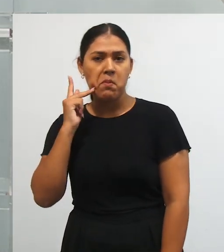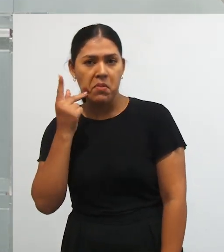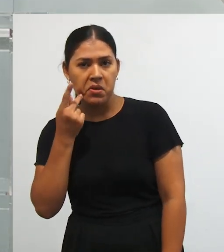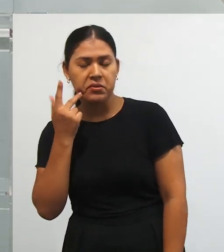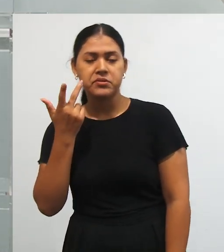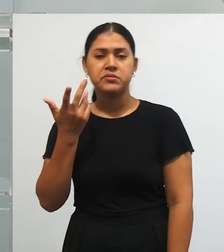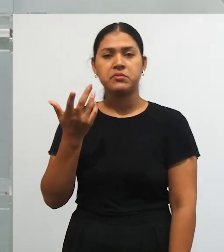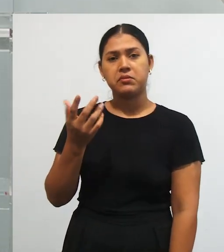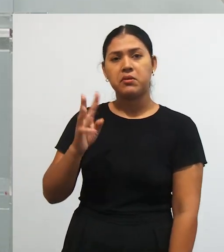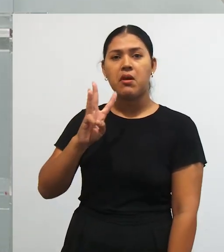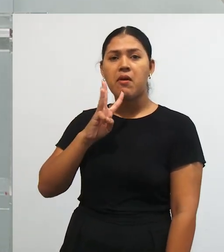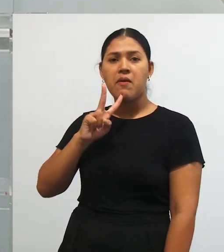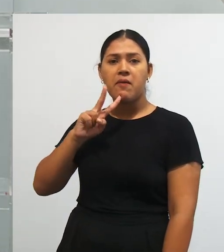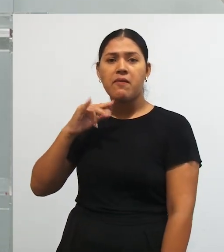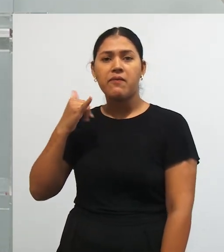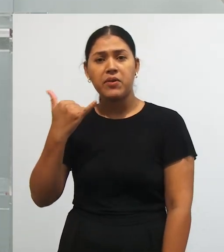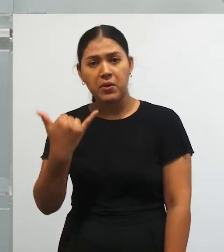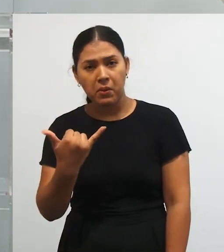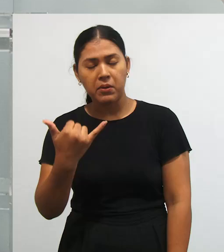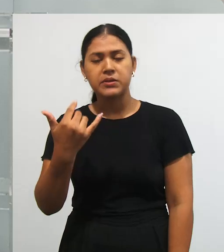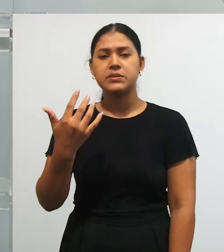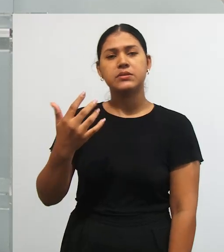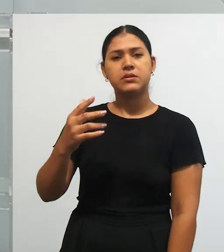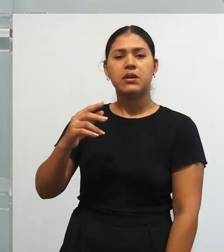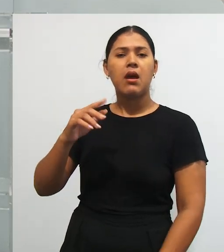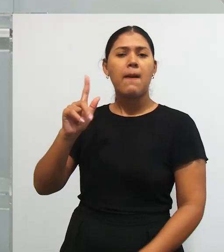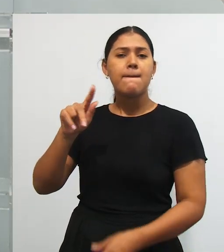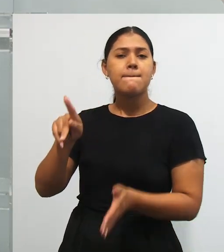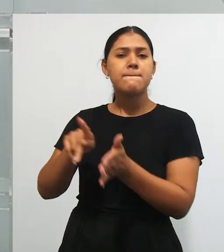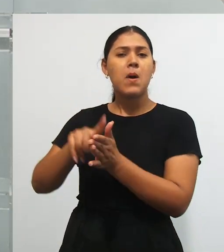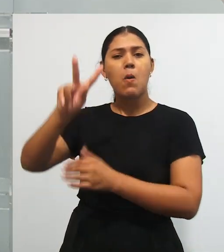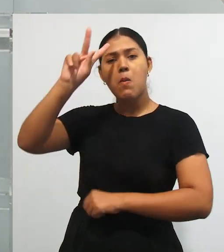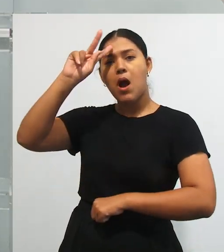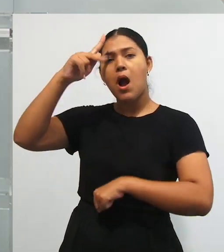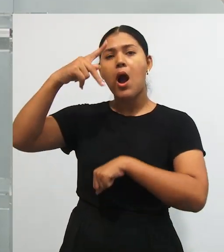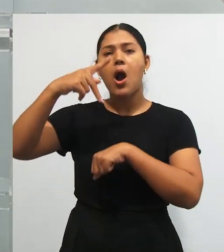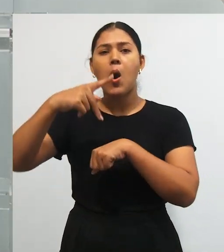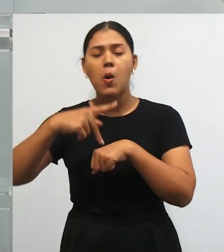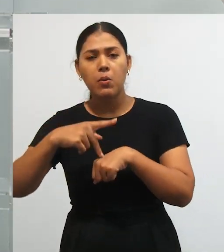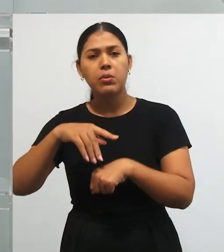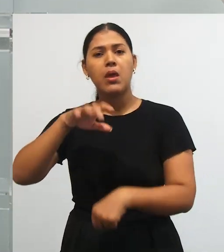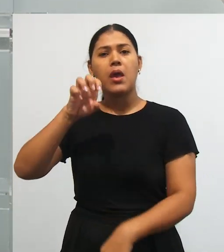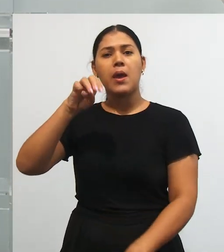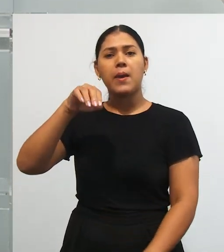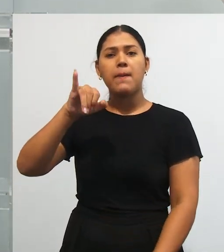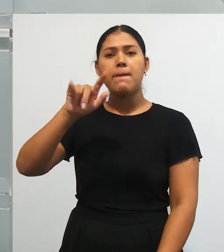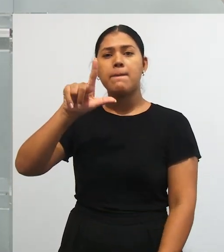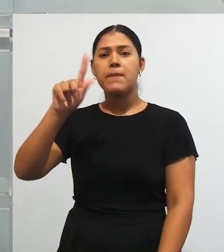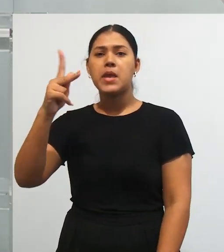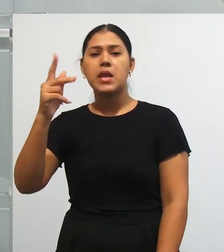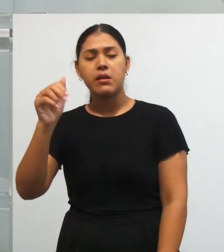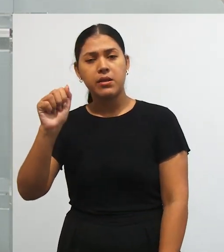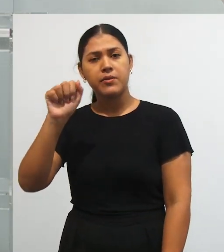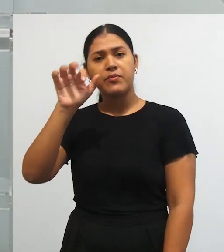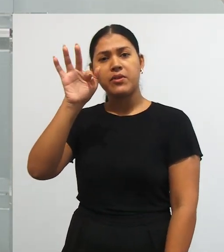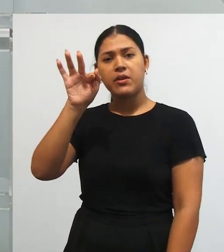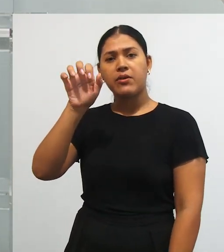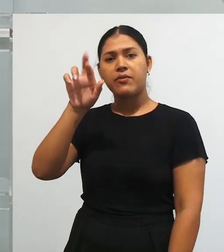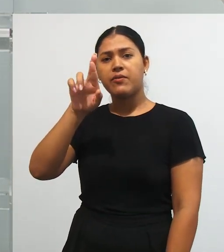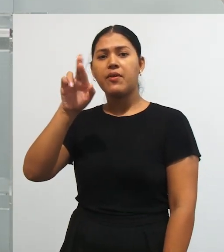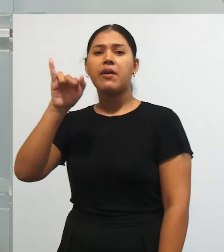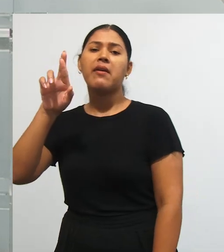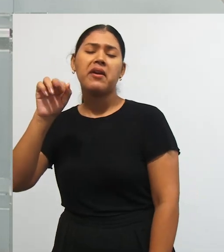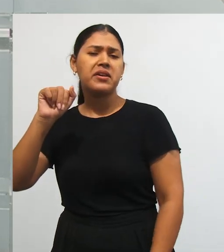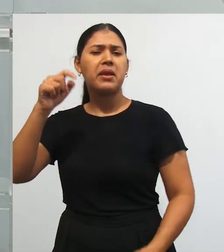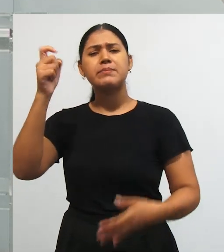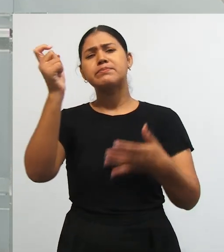Piaget, o Vygotsky, o Foucault e tantos outros, né, Emília Ferreira e tantos outros autores e